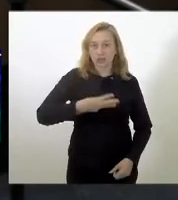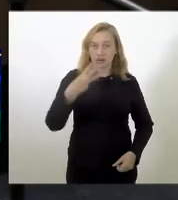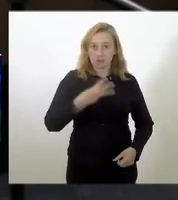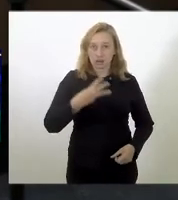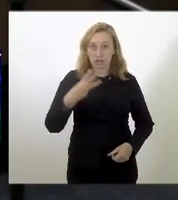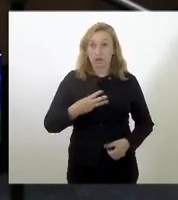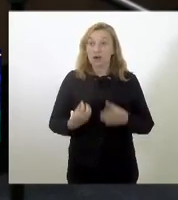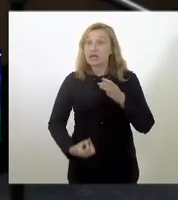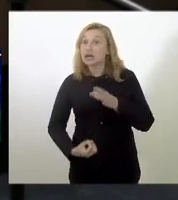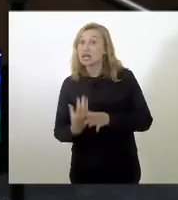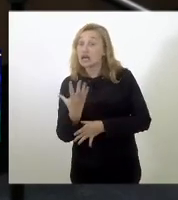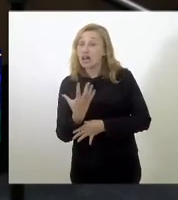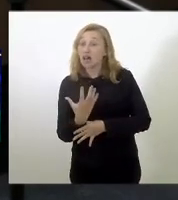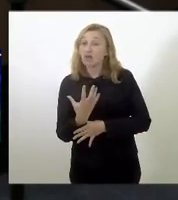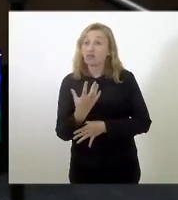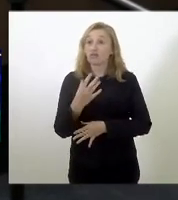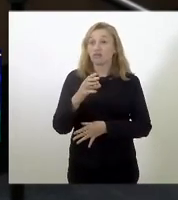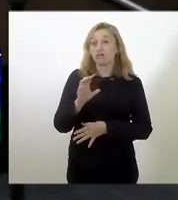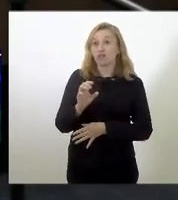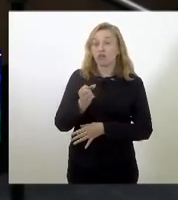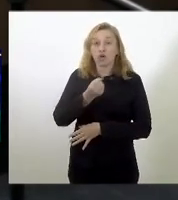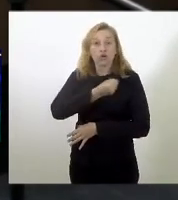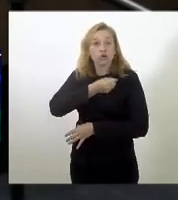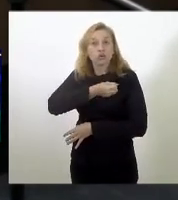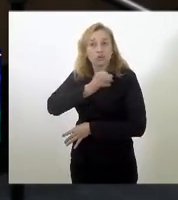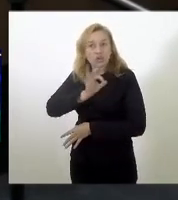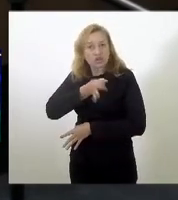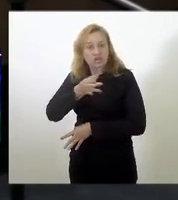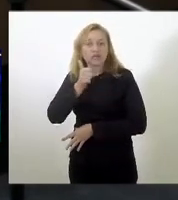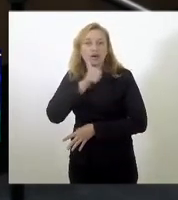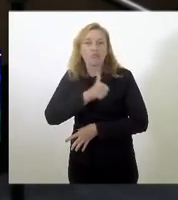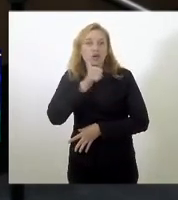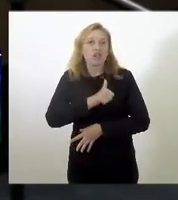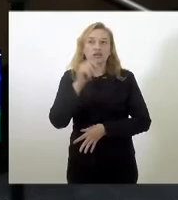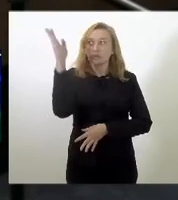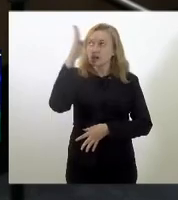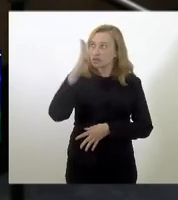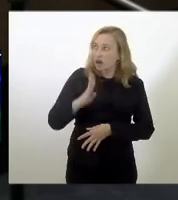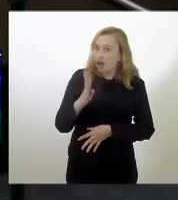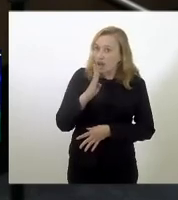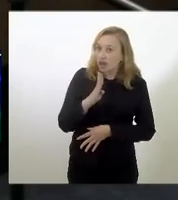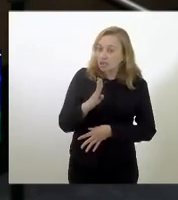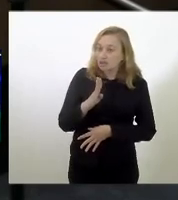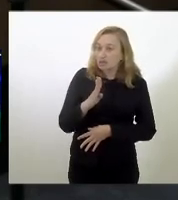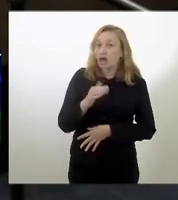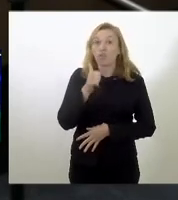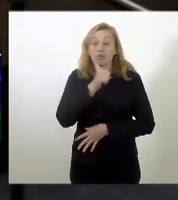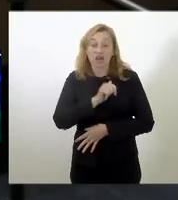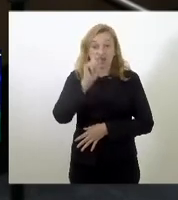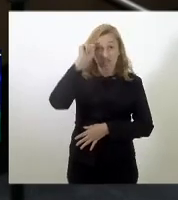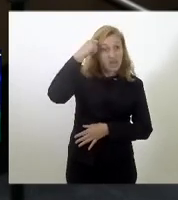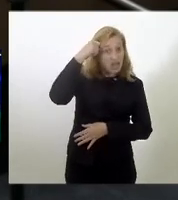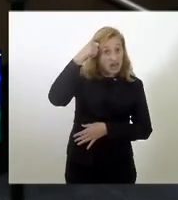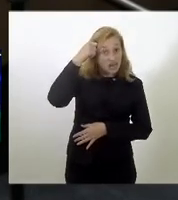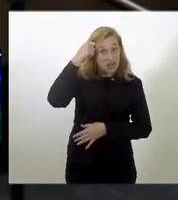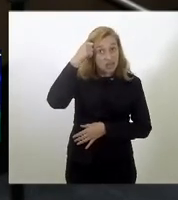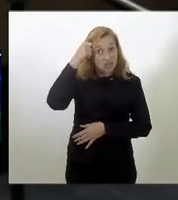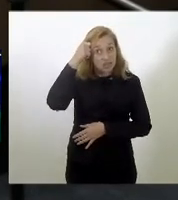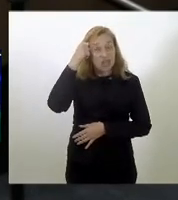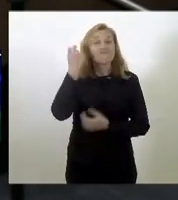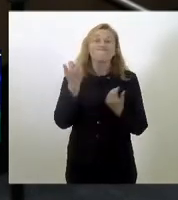quando criava uma cota específica para mulheres brasileiras, para mulheres negras, era